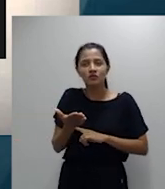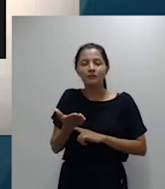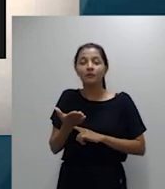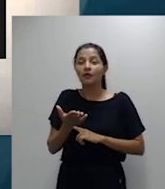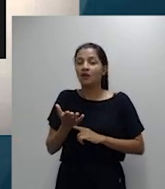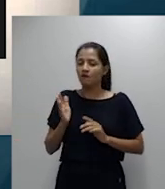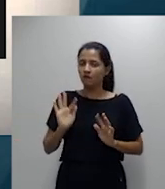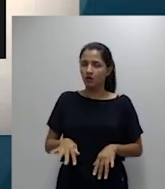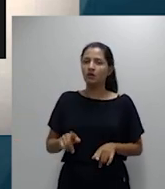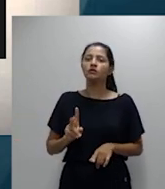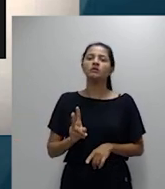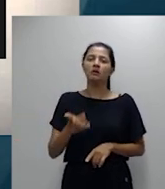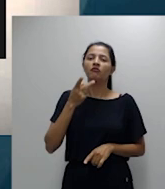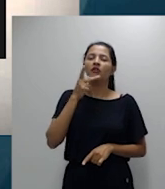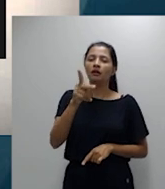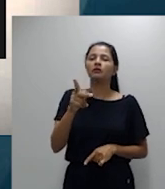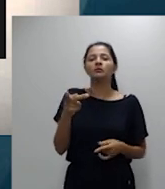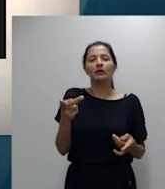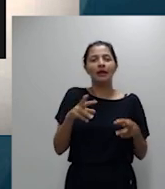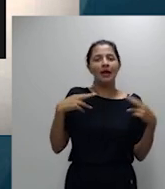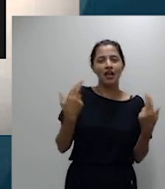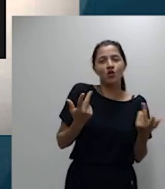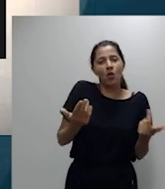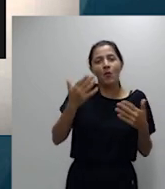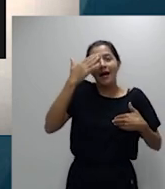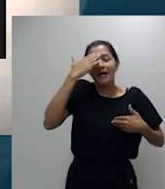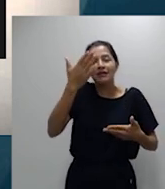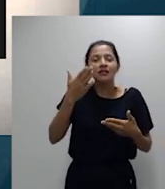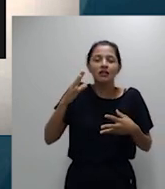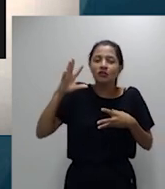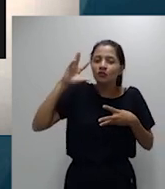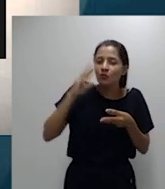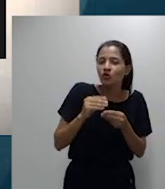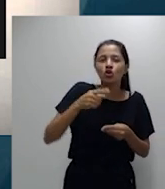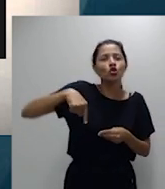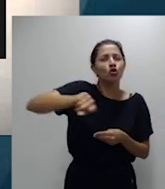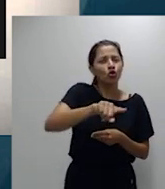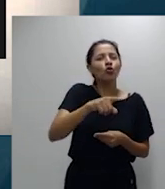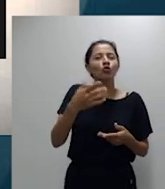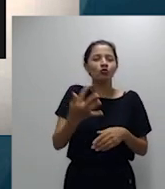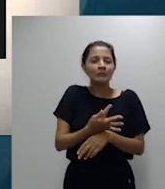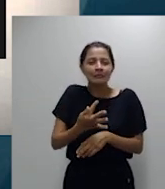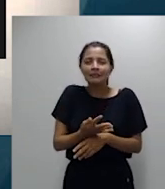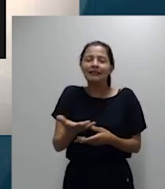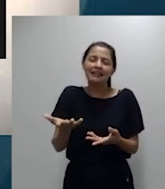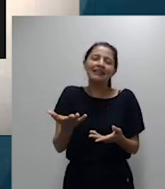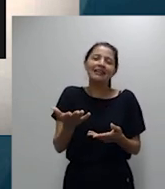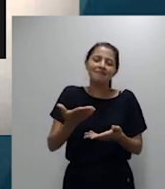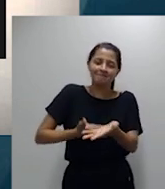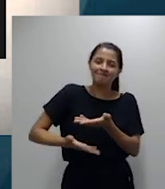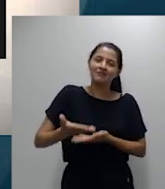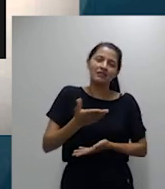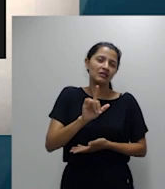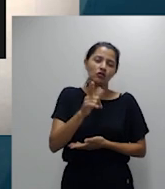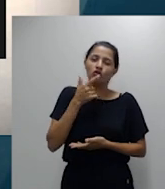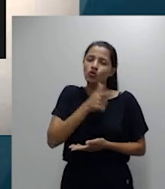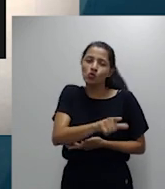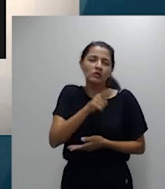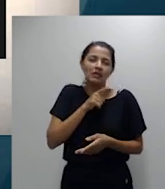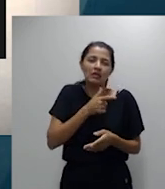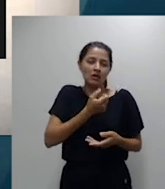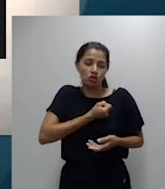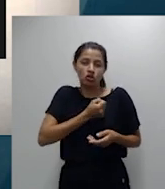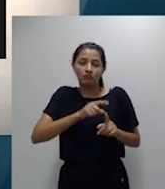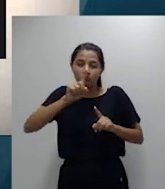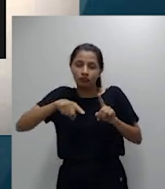é igual a sessão agradeço a que são de todos EA colaboração se não chegarmos a esses números e nós